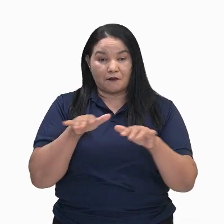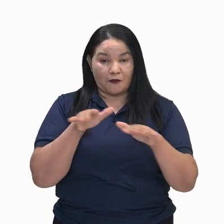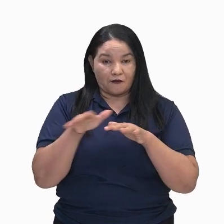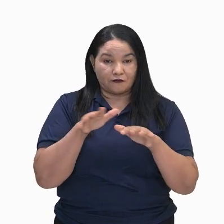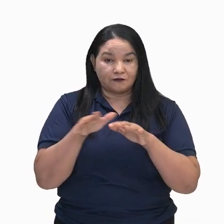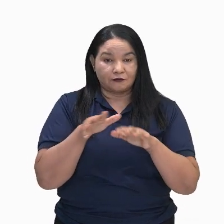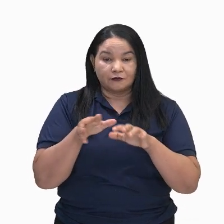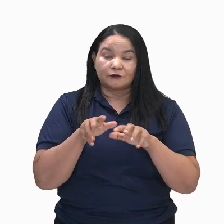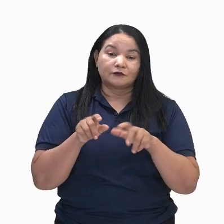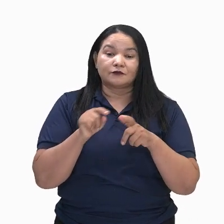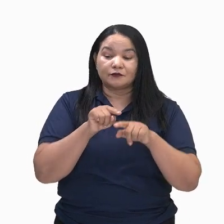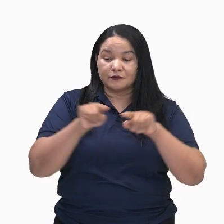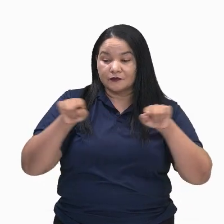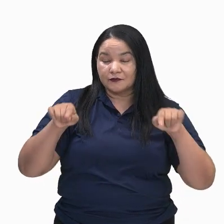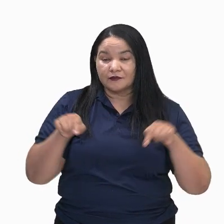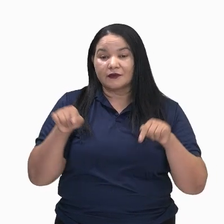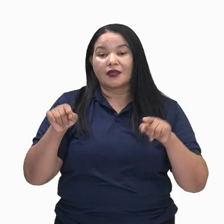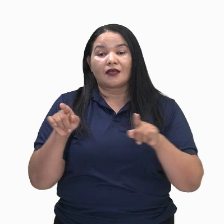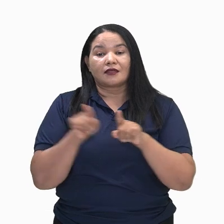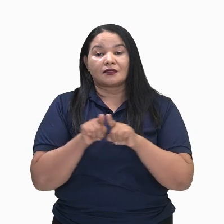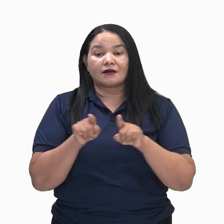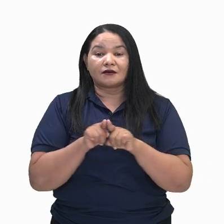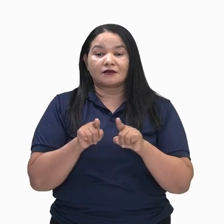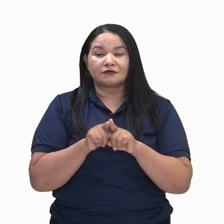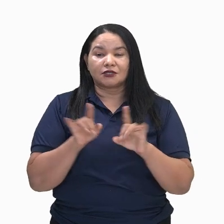fluidos e ondulados. Existe uma